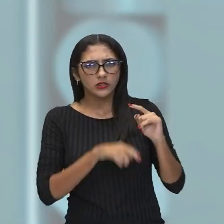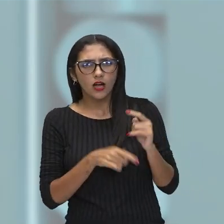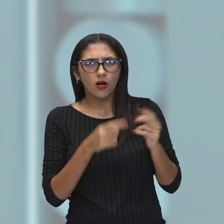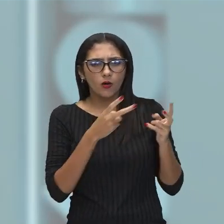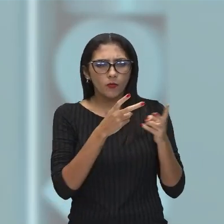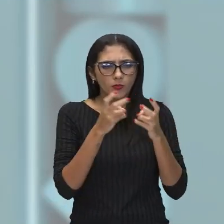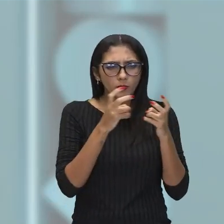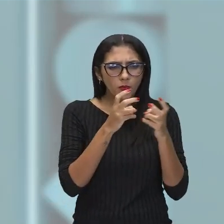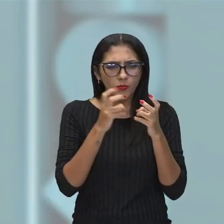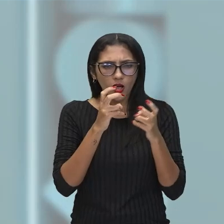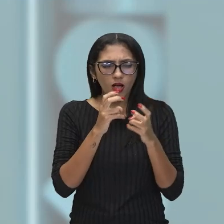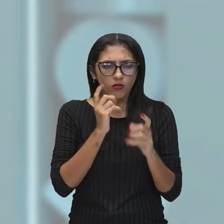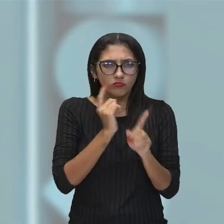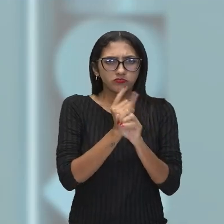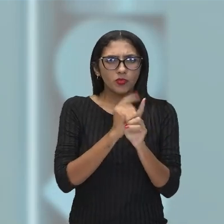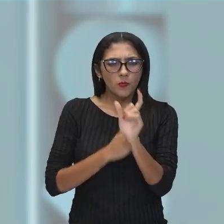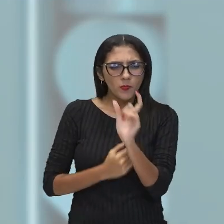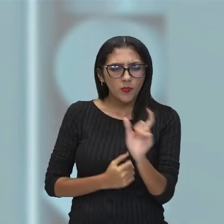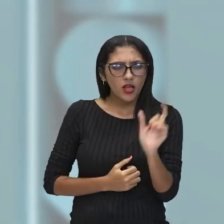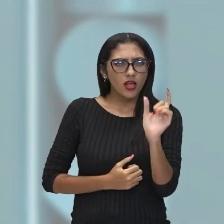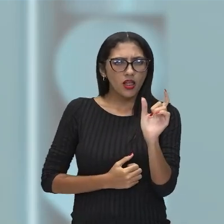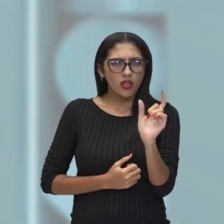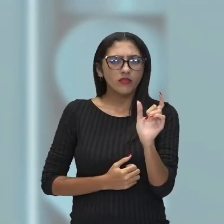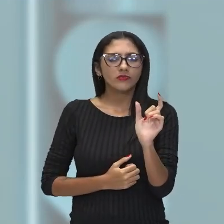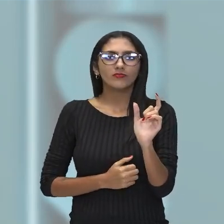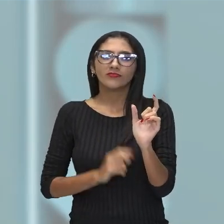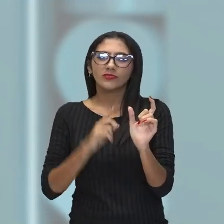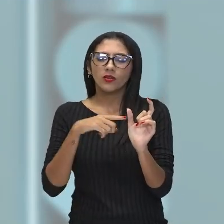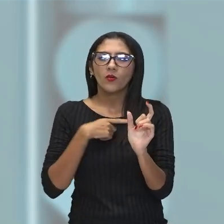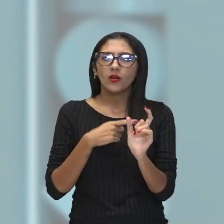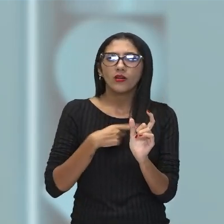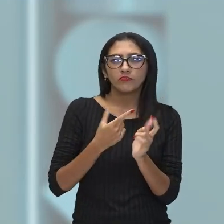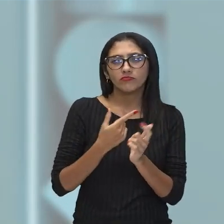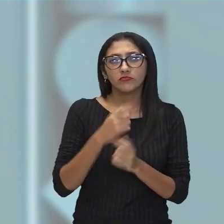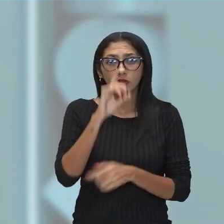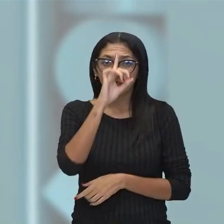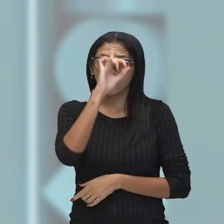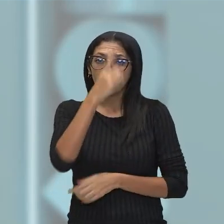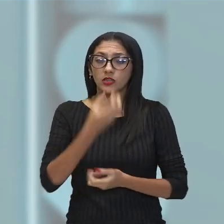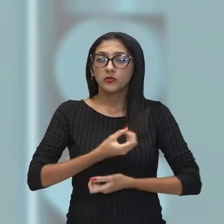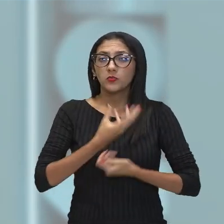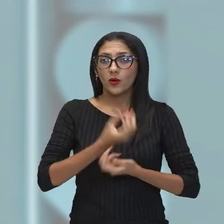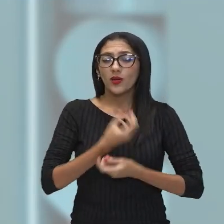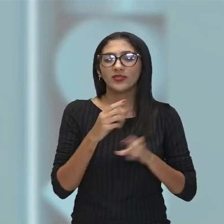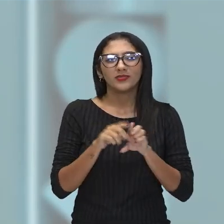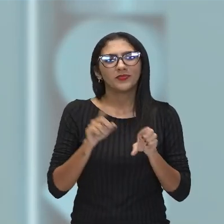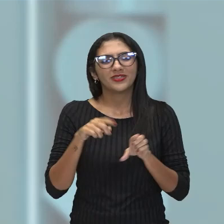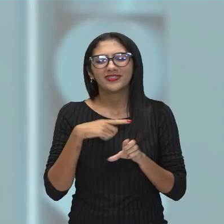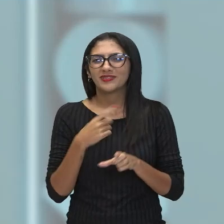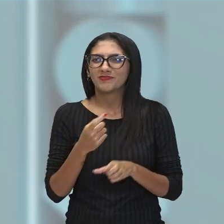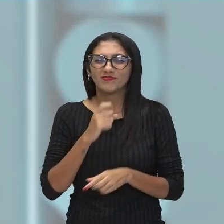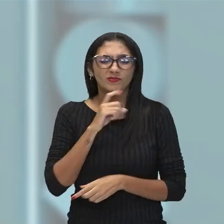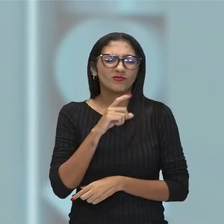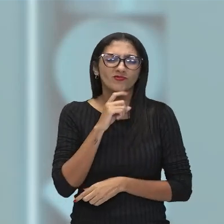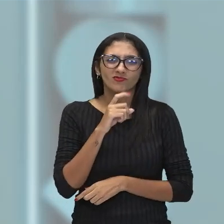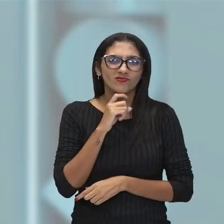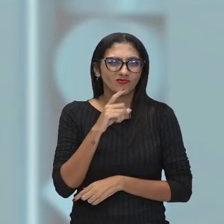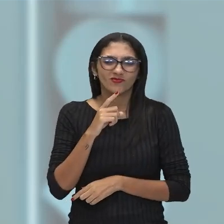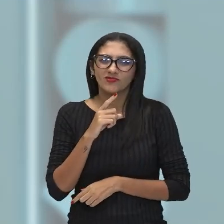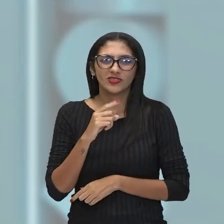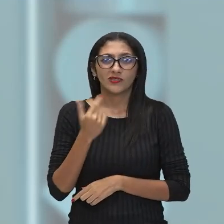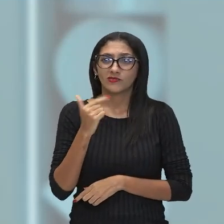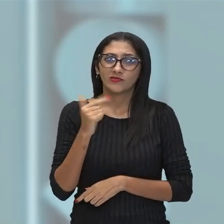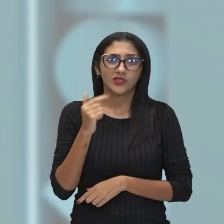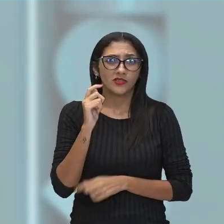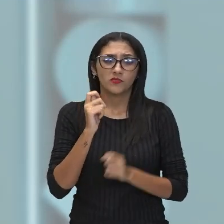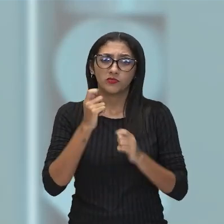base, percebo que era uma ideia de uma produção poética e, infelizmente, acabou não se concretizando devido ali exatamente